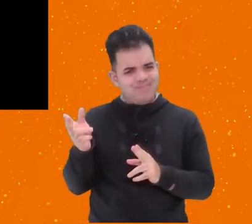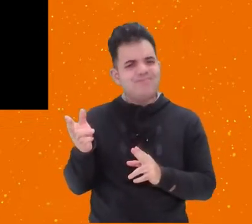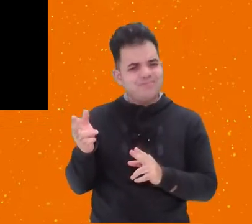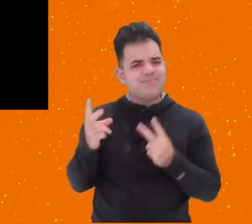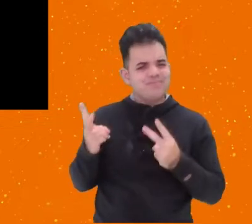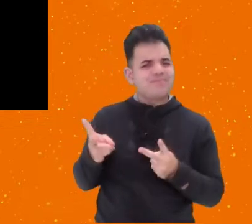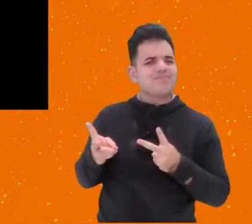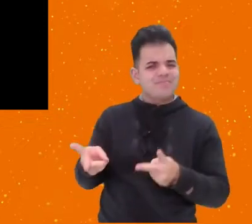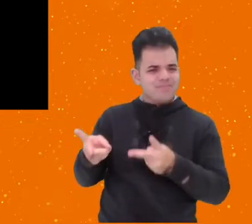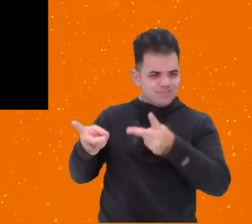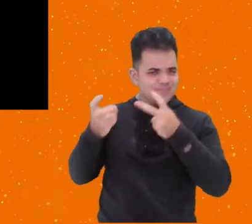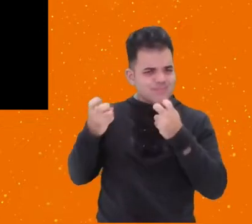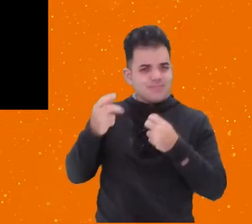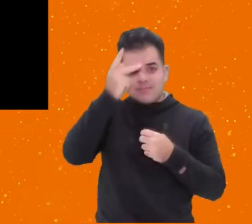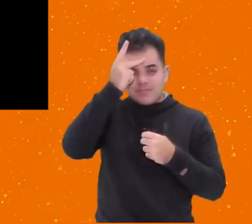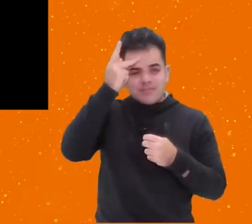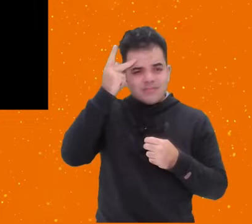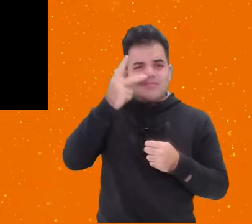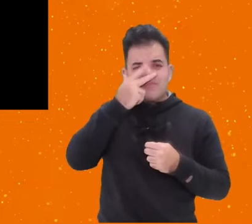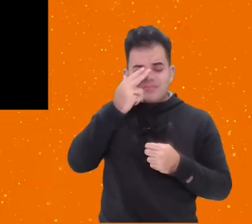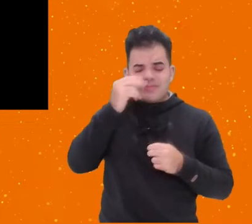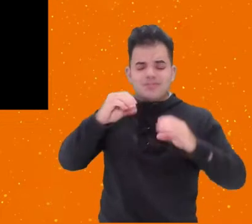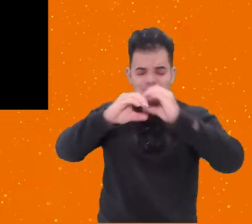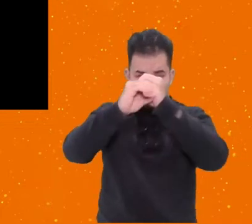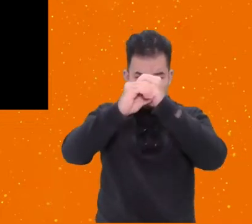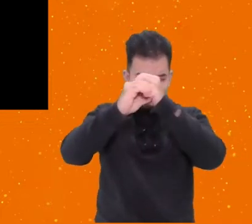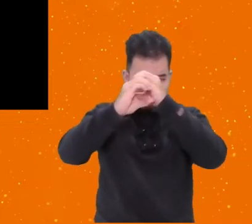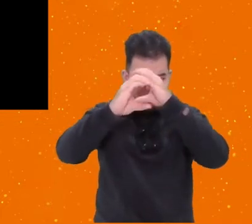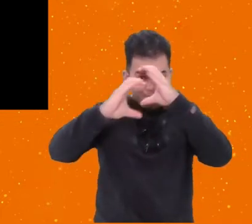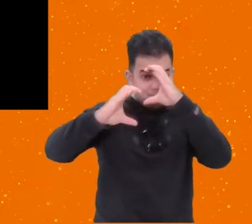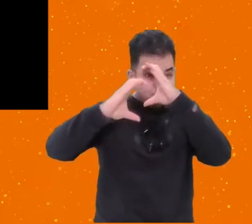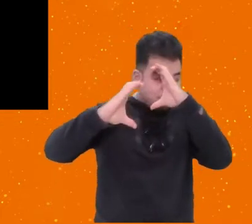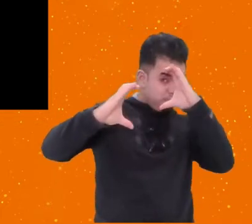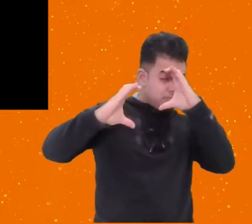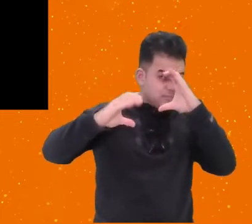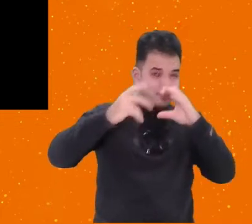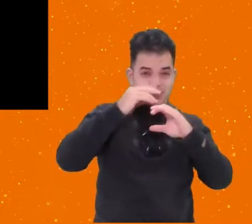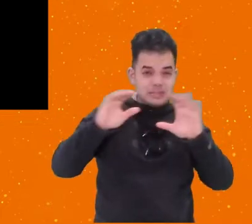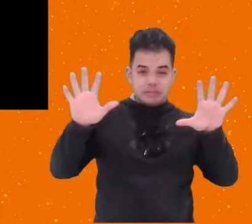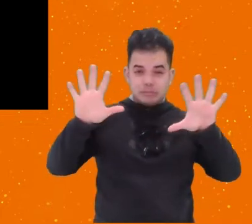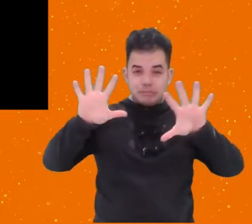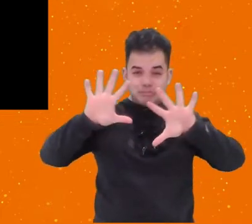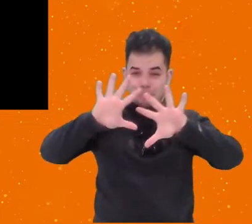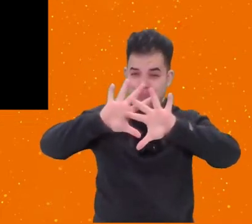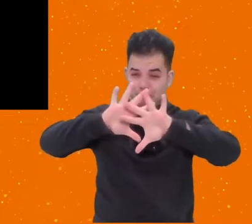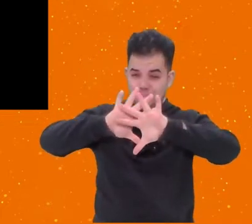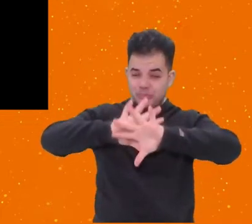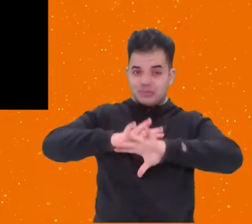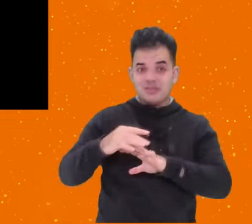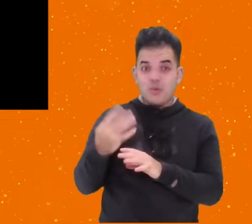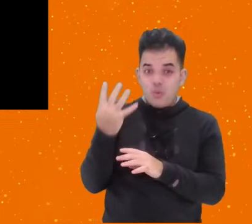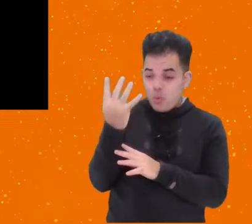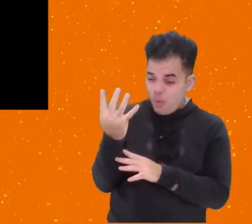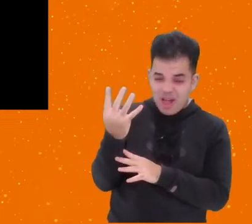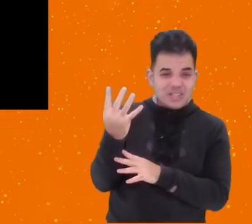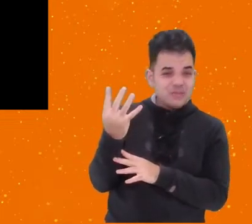que a pessoa vai realmente tendo que abrir o diafragma ali, né, vai desfocando fundo e tal. Aqui então nem se fala, né, para